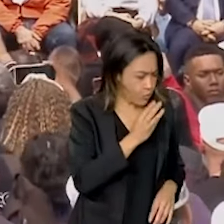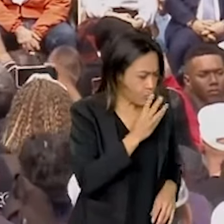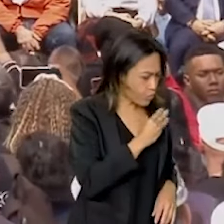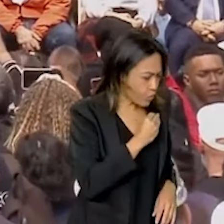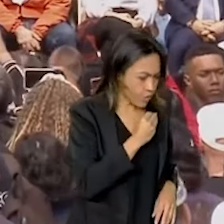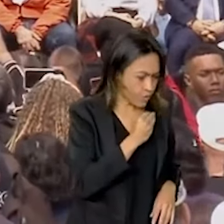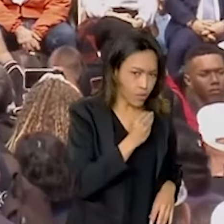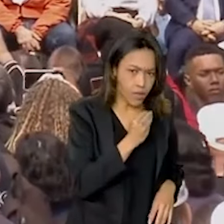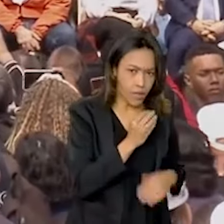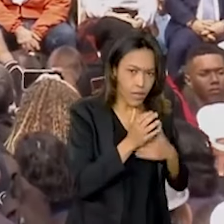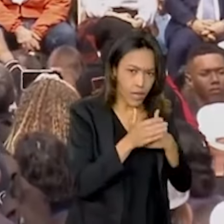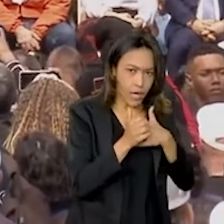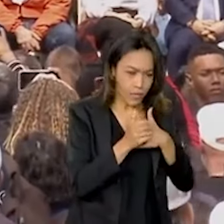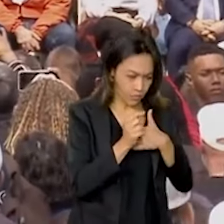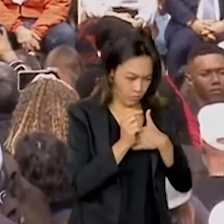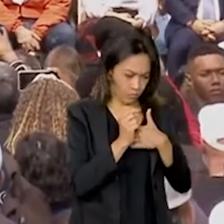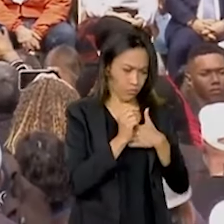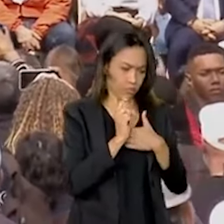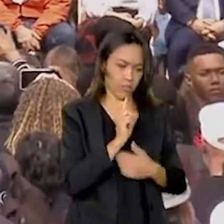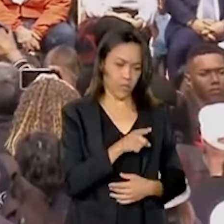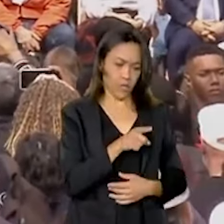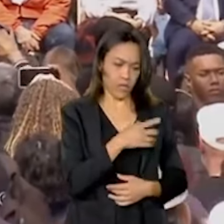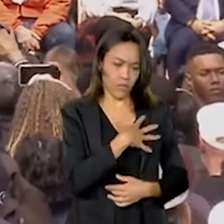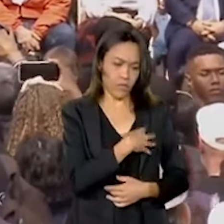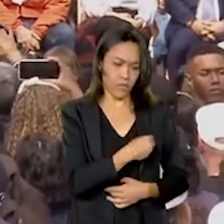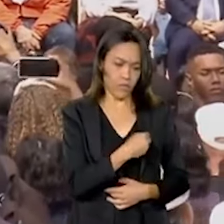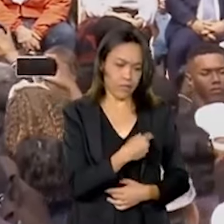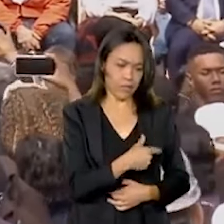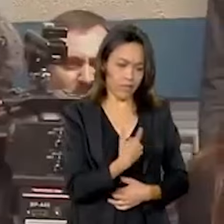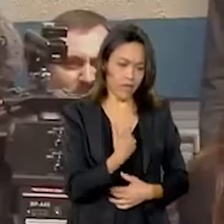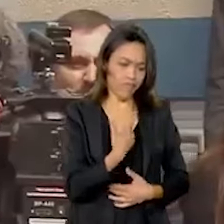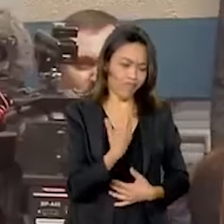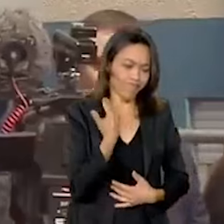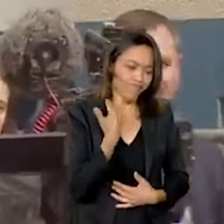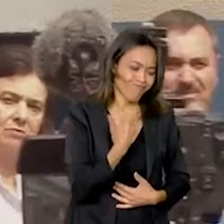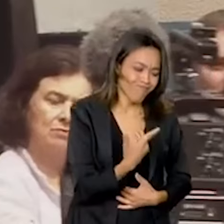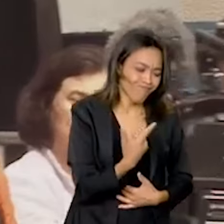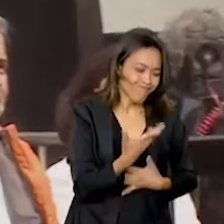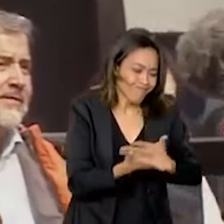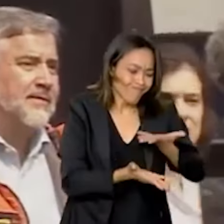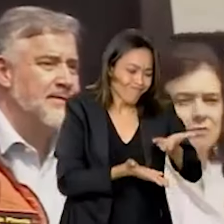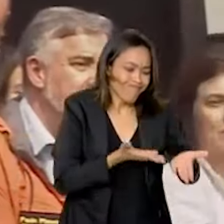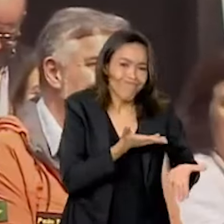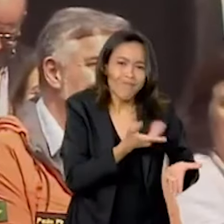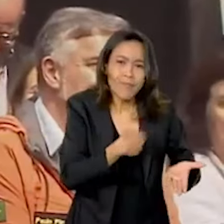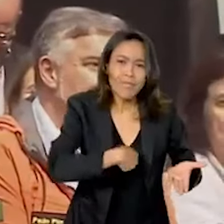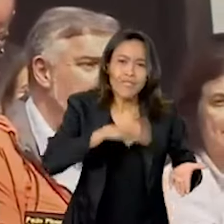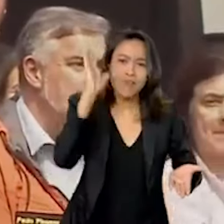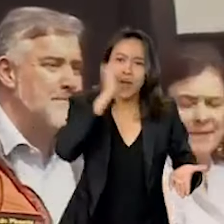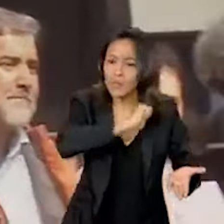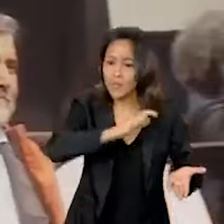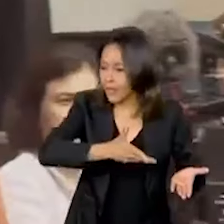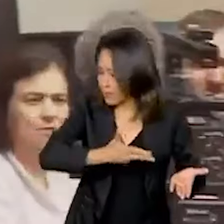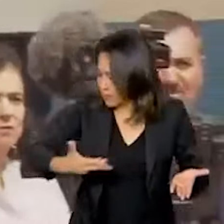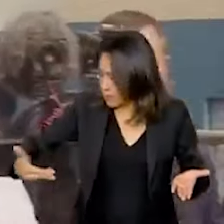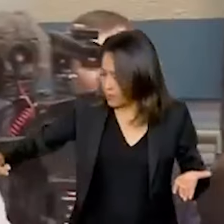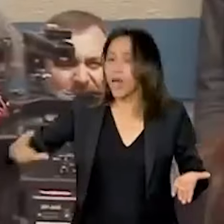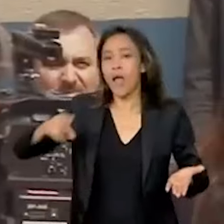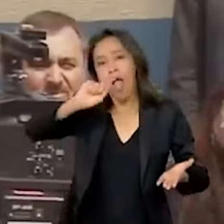cuidar com mais carinho daquele que está fragilizado, daquele que está mais debilitado. E é isso que o presidente